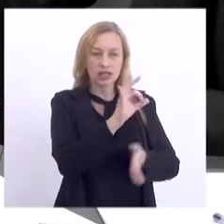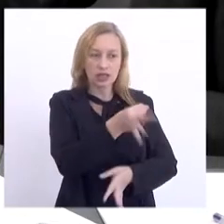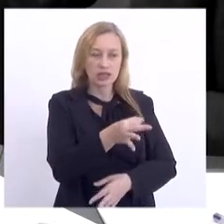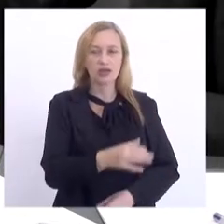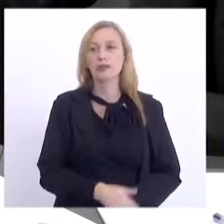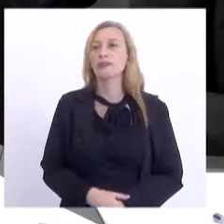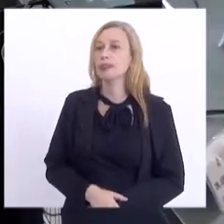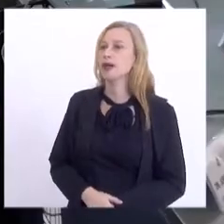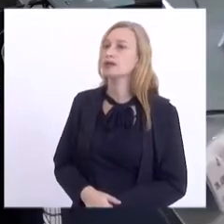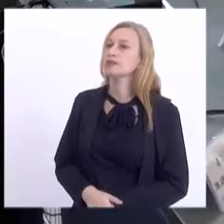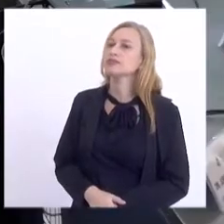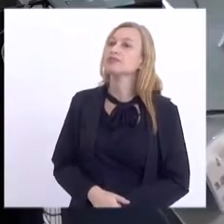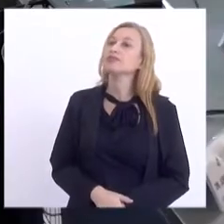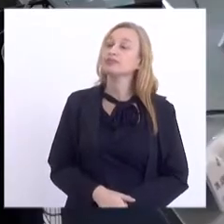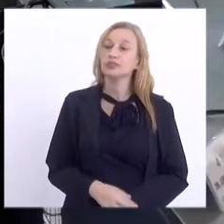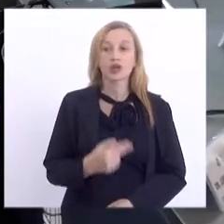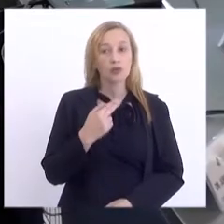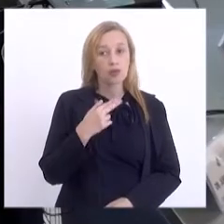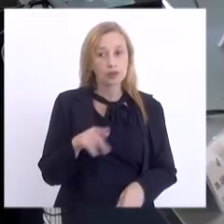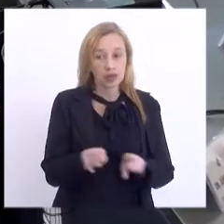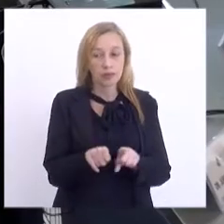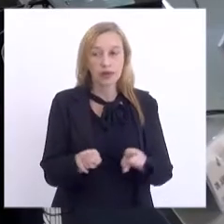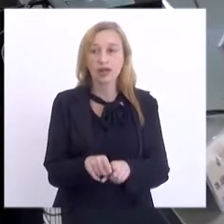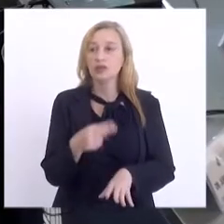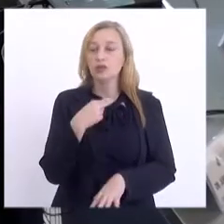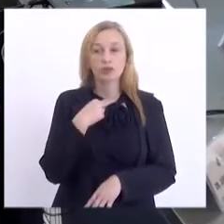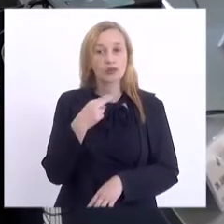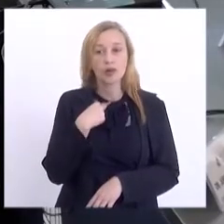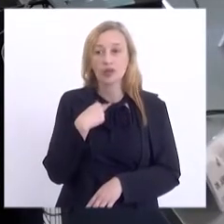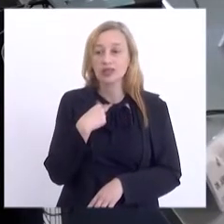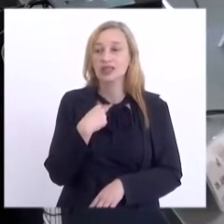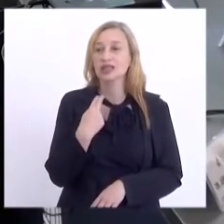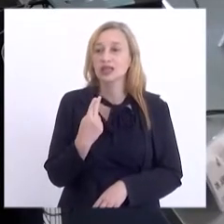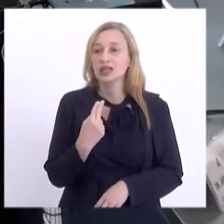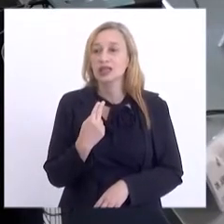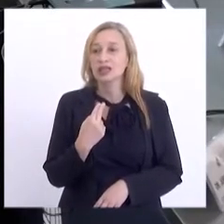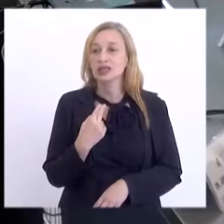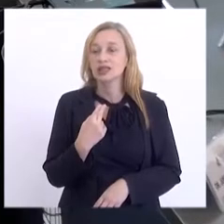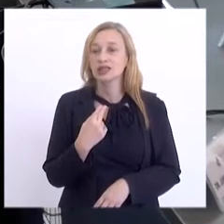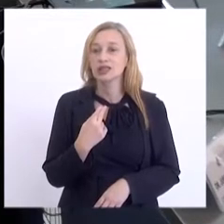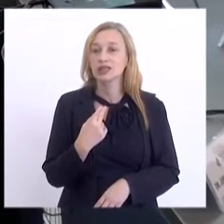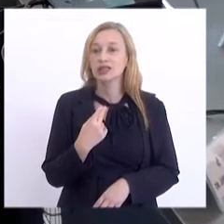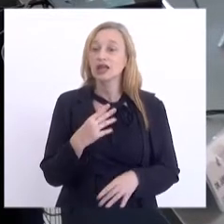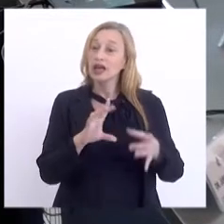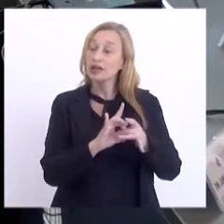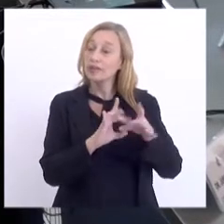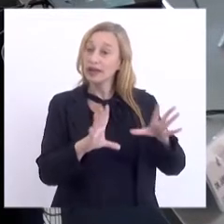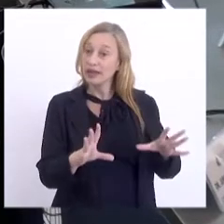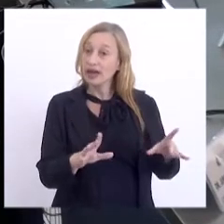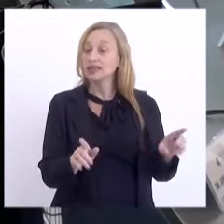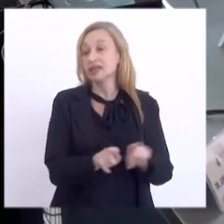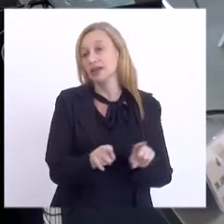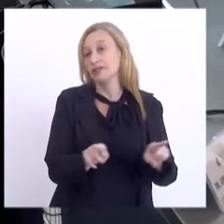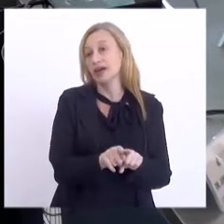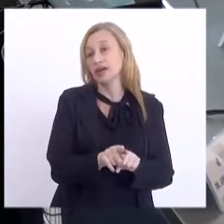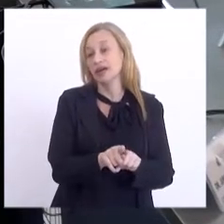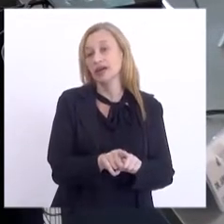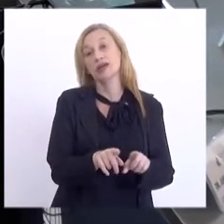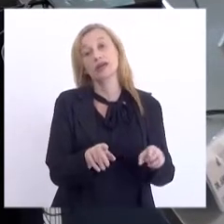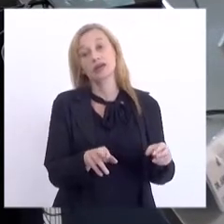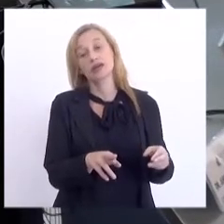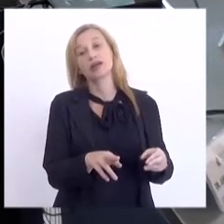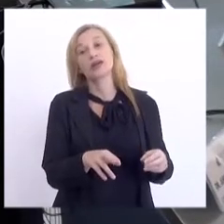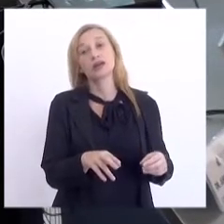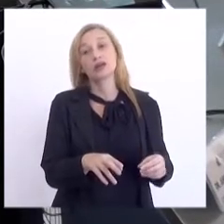não pode tirar autoridade também não pode dar aval junto que depois responde